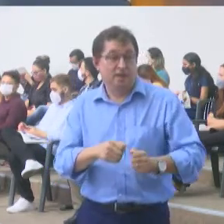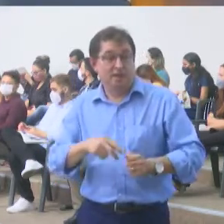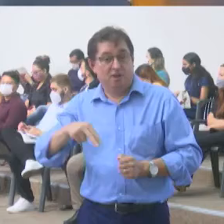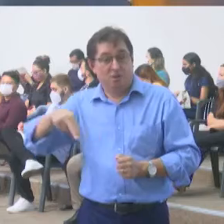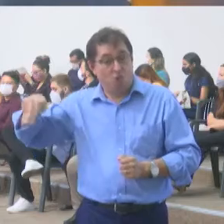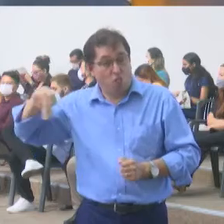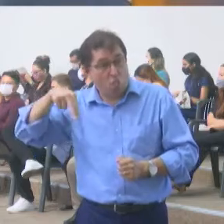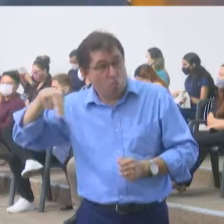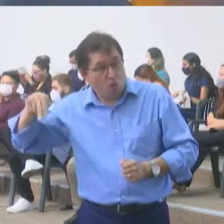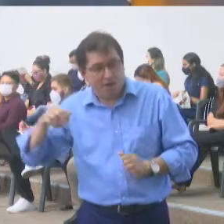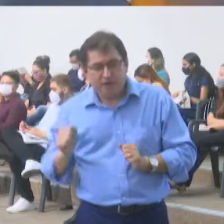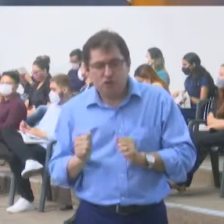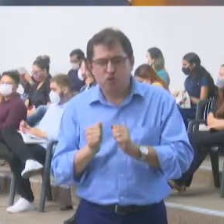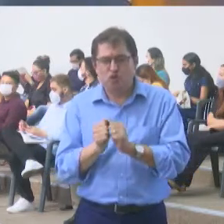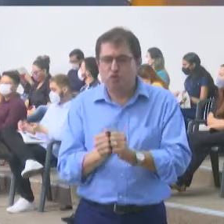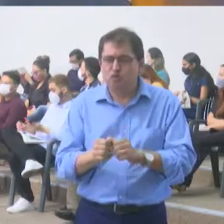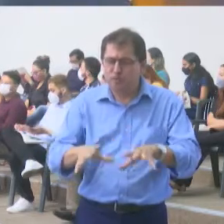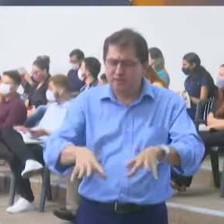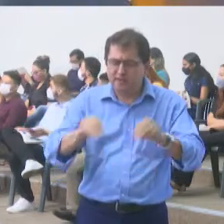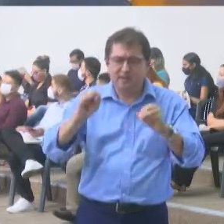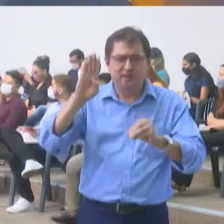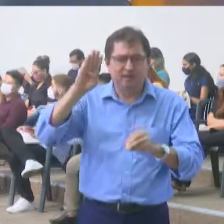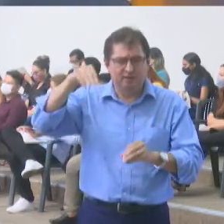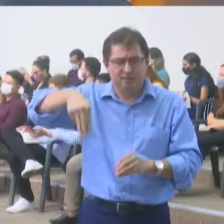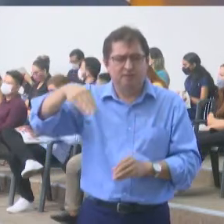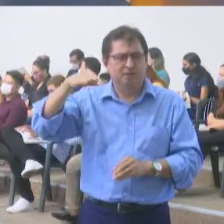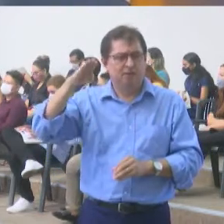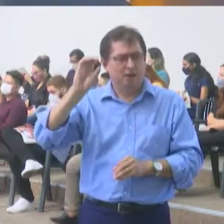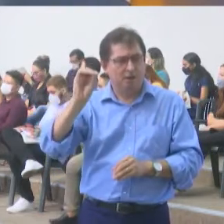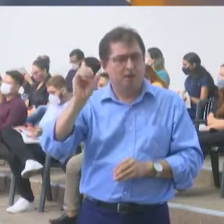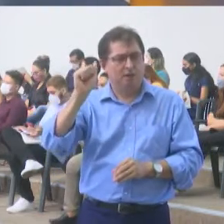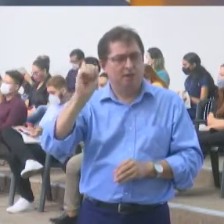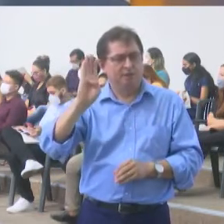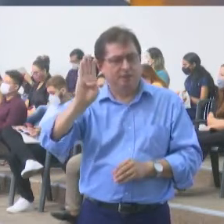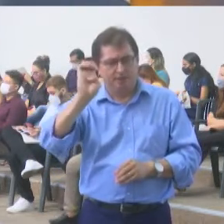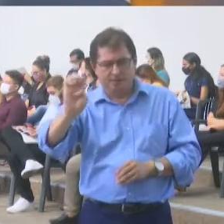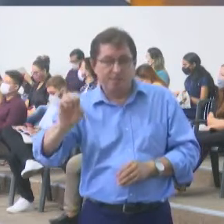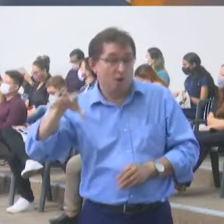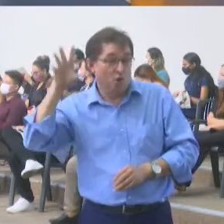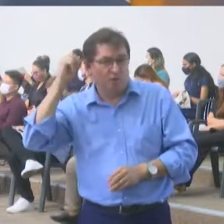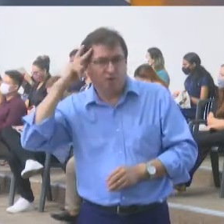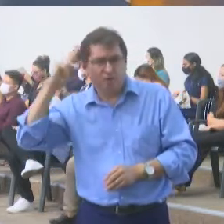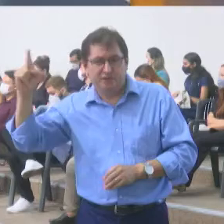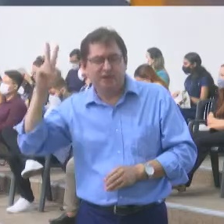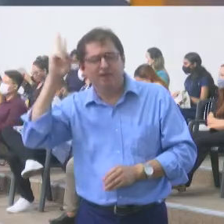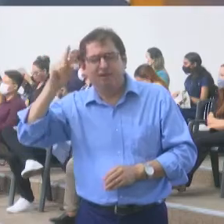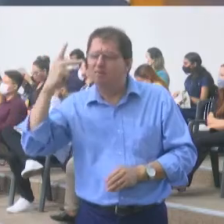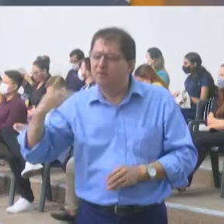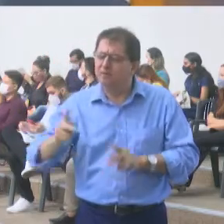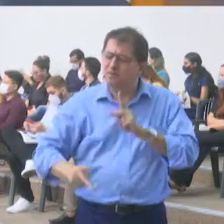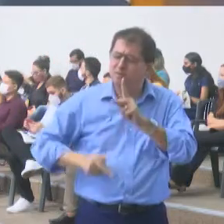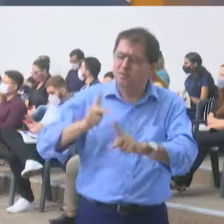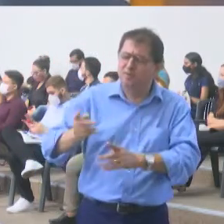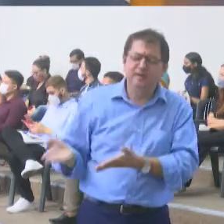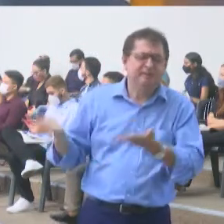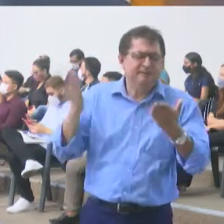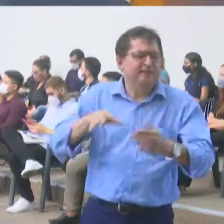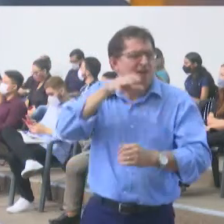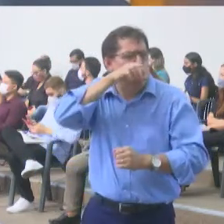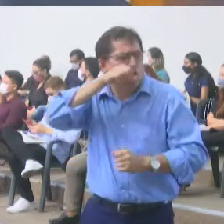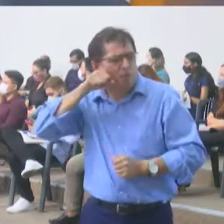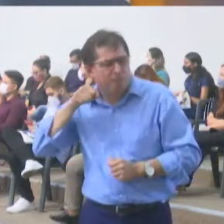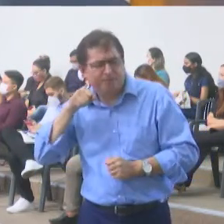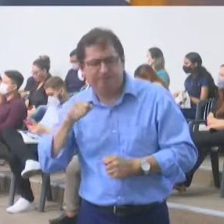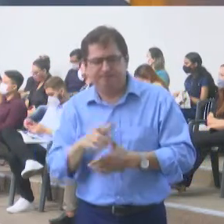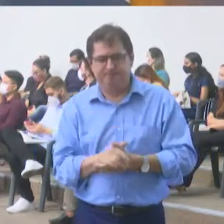terra de Moabe, porquanto nesta ouviu o Senhor e se lembrara do seu povo, dando-lhe pão. Nós